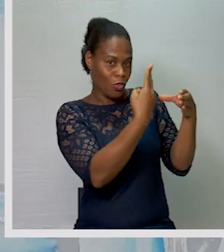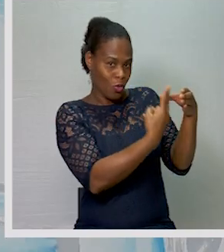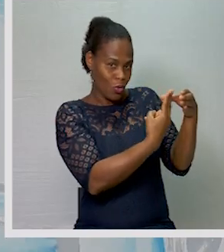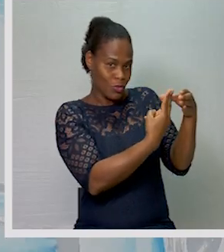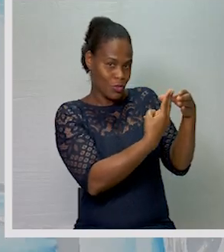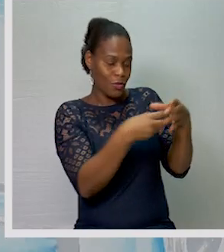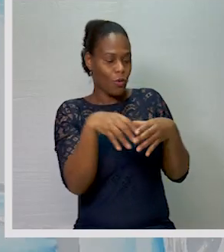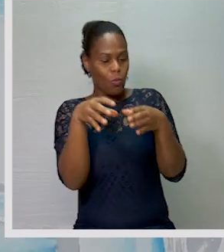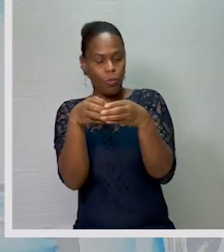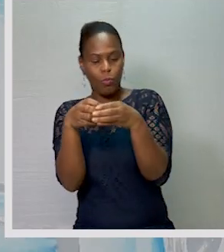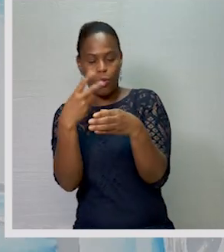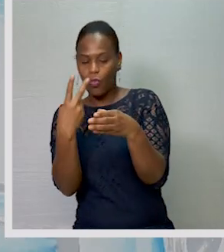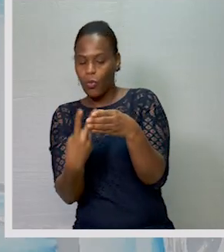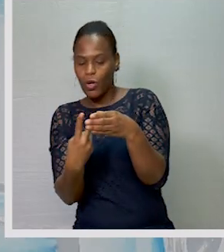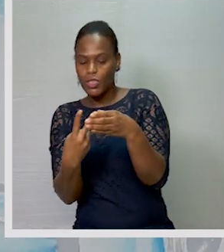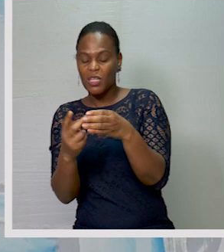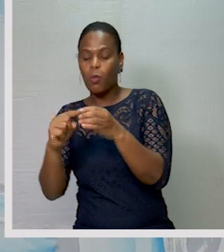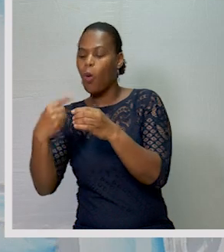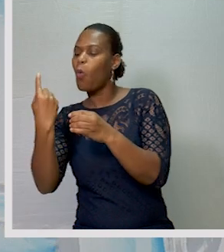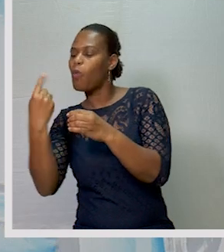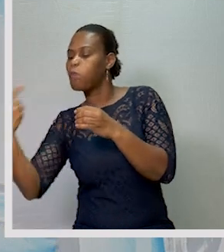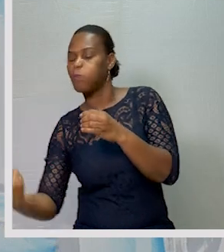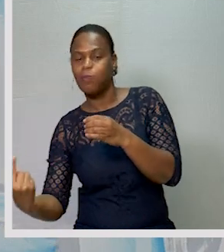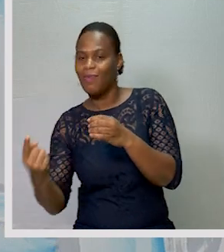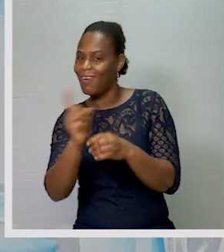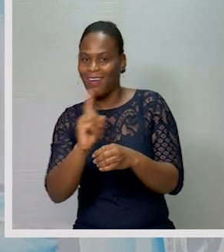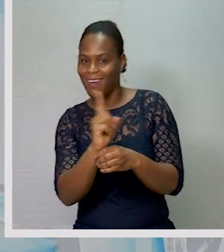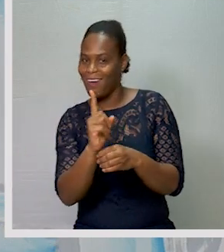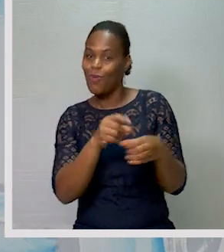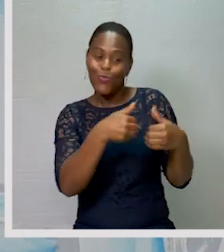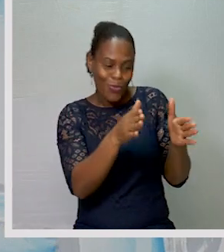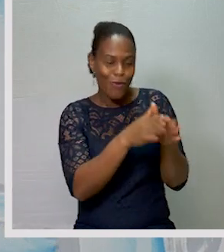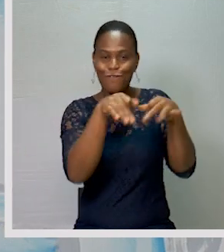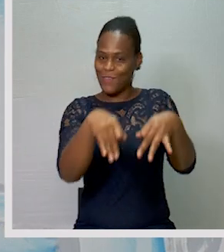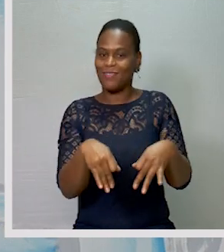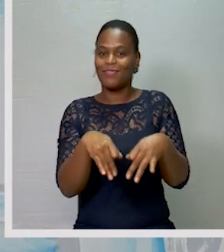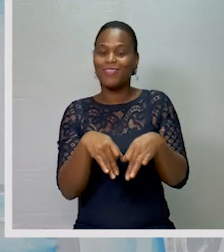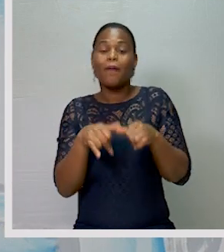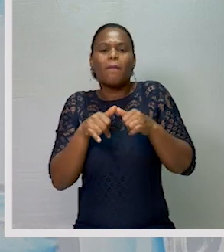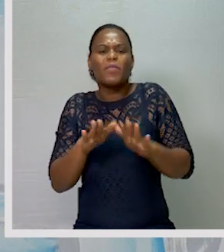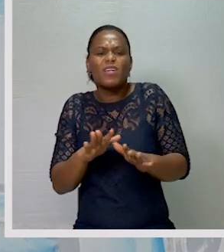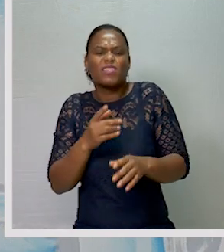fizemos grupo de 2 mangas e não sobrou nenhuma manga. Mas